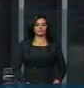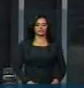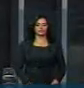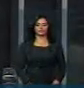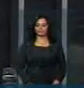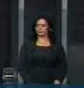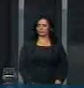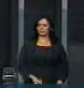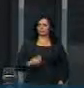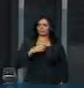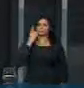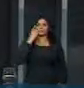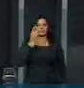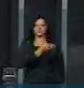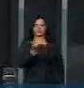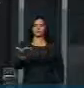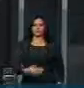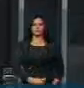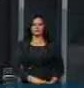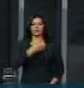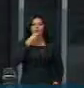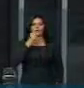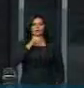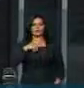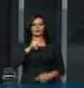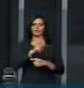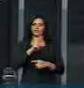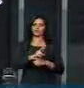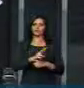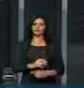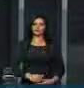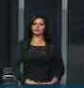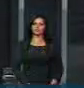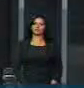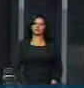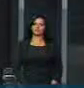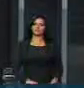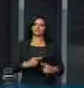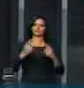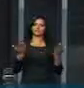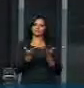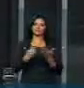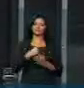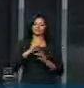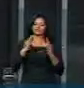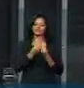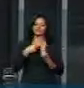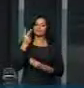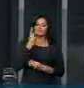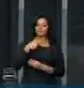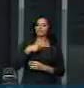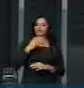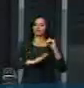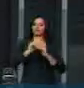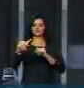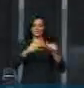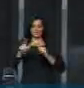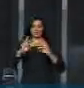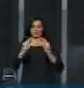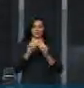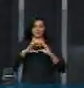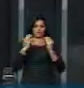Nobres deputados, deputadas, defendemos, portanto, a valorização de inestimáveis serviços prestados pelas